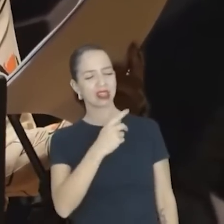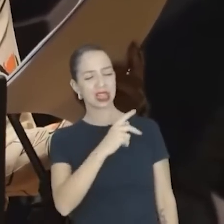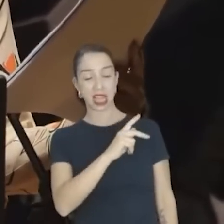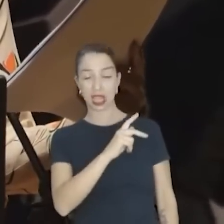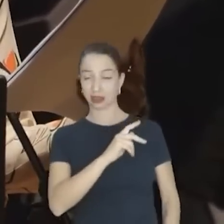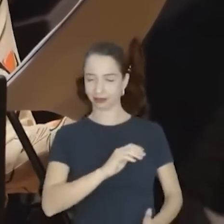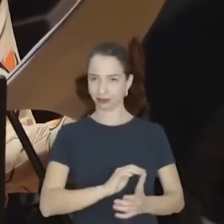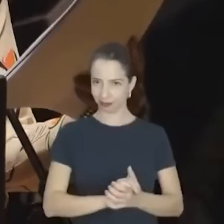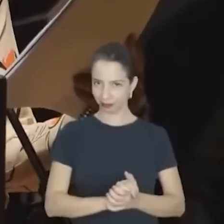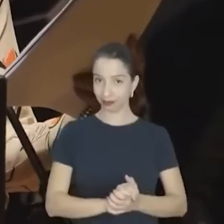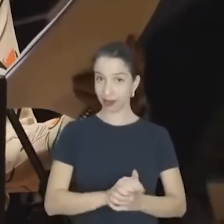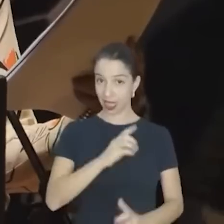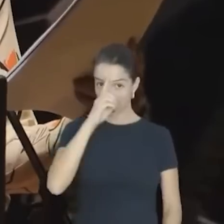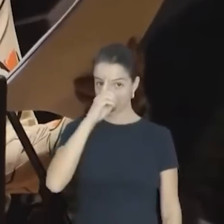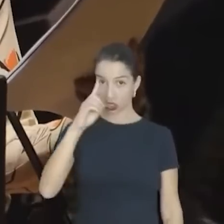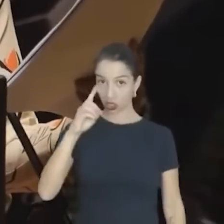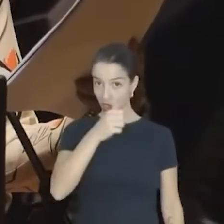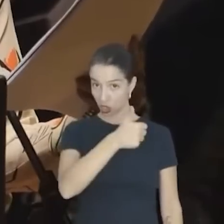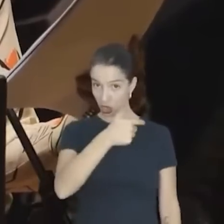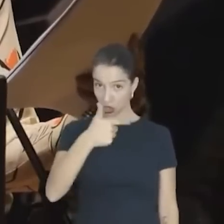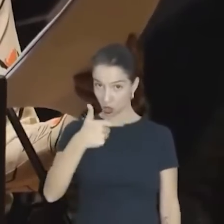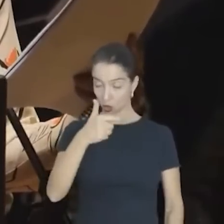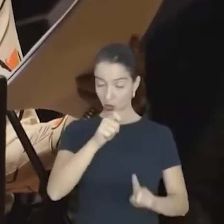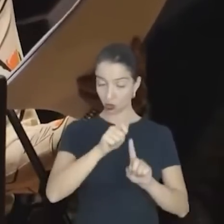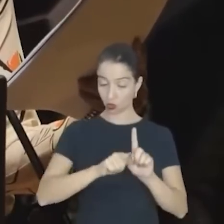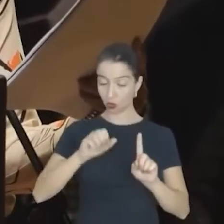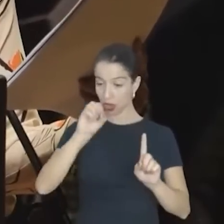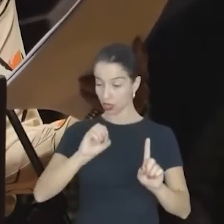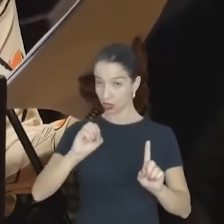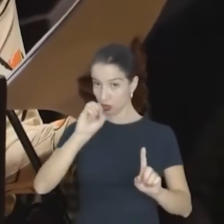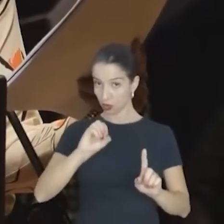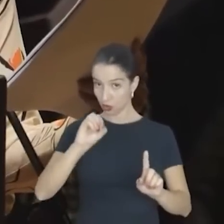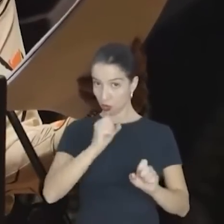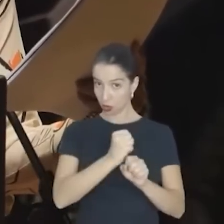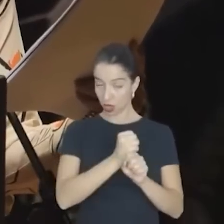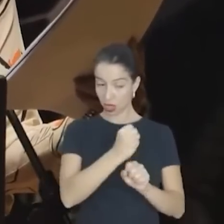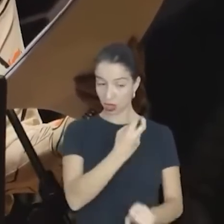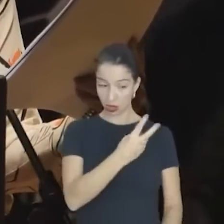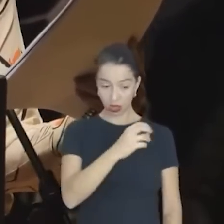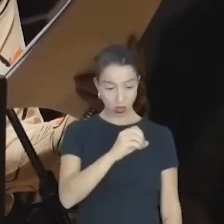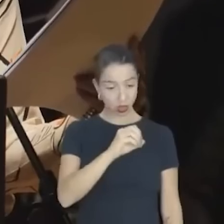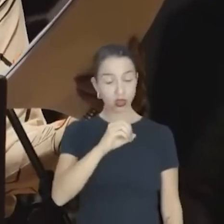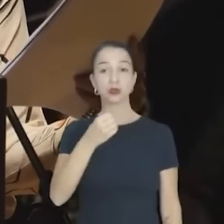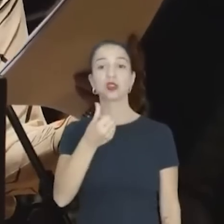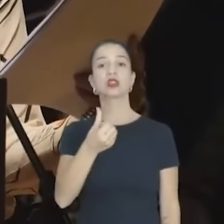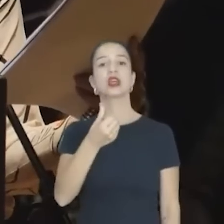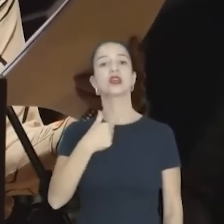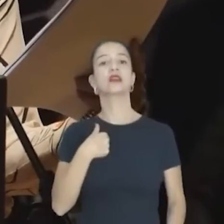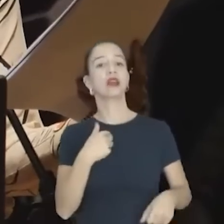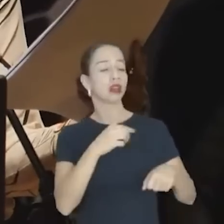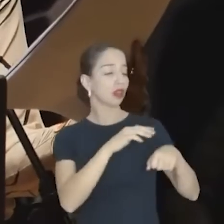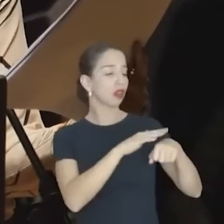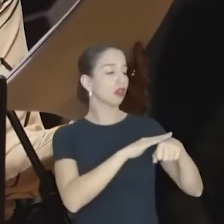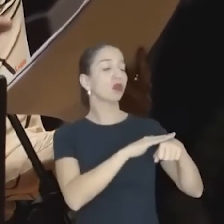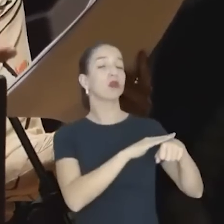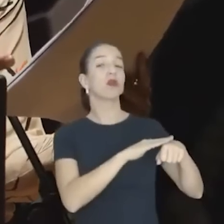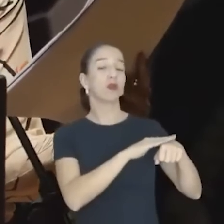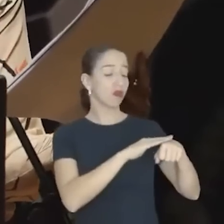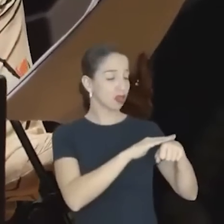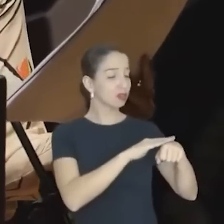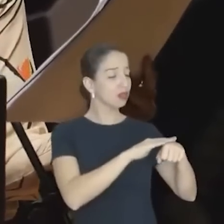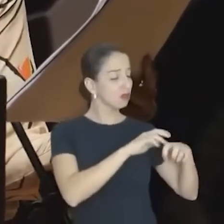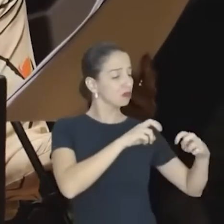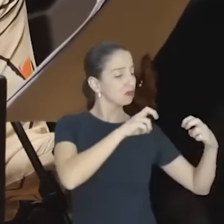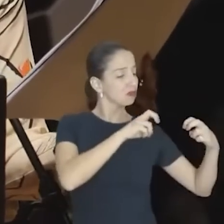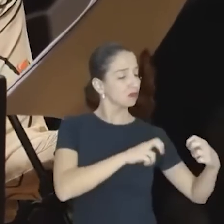2006, um pouco antes do segundo turno das eleições. Eu, sentada à mesa na casa da minha